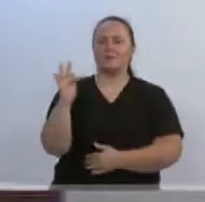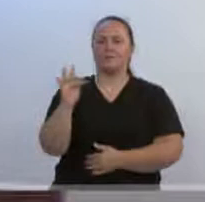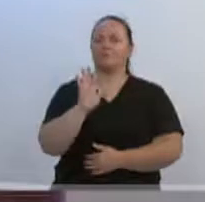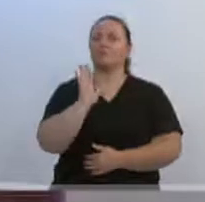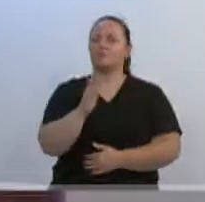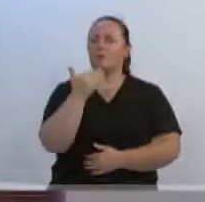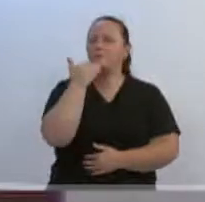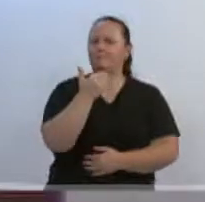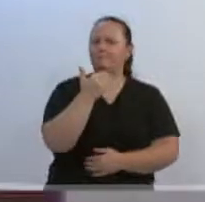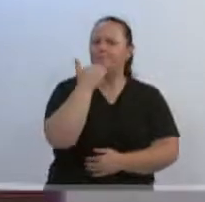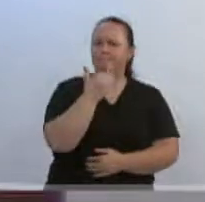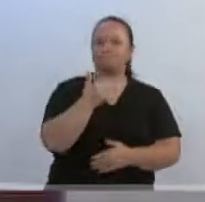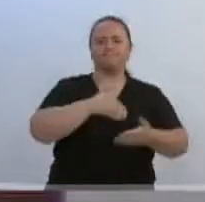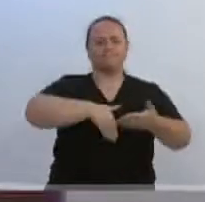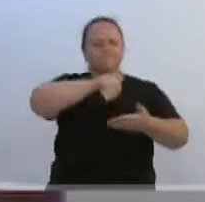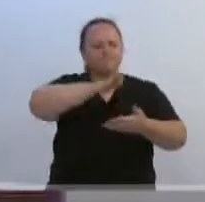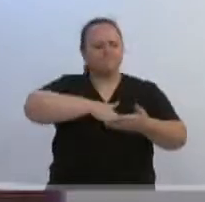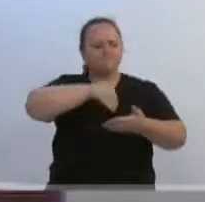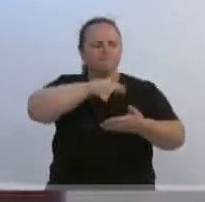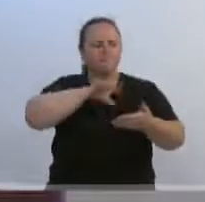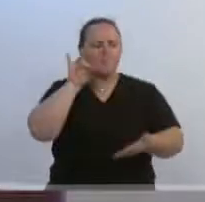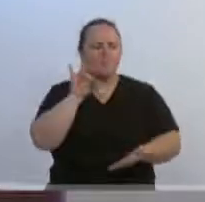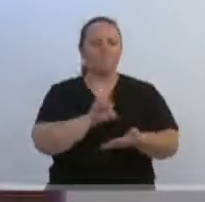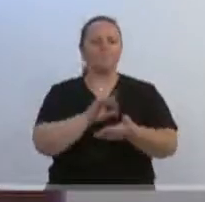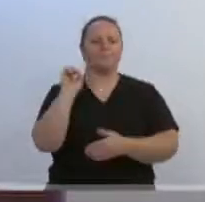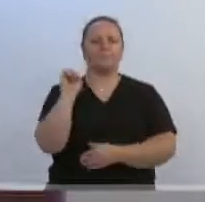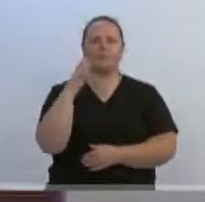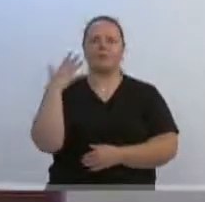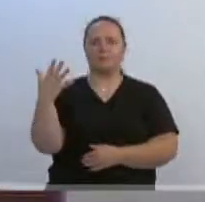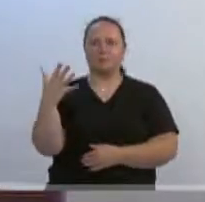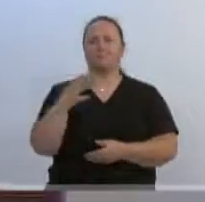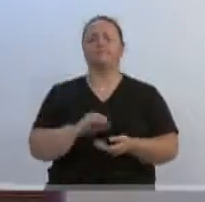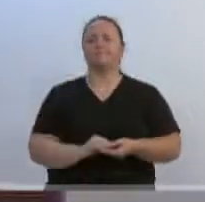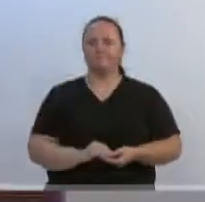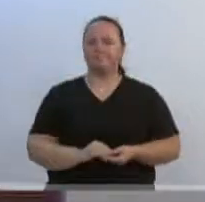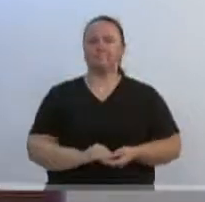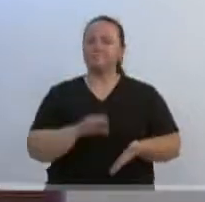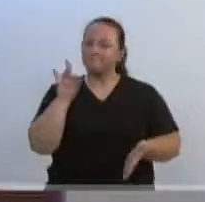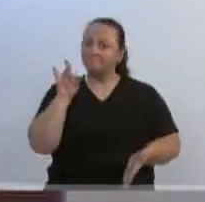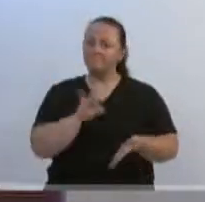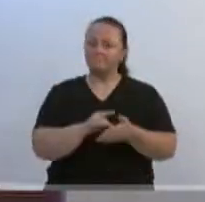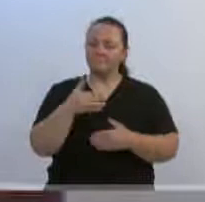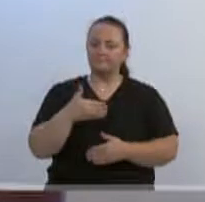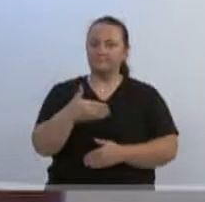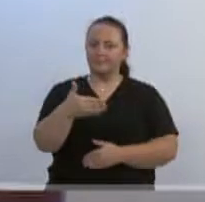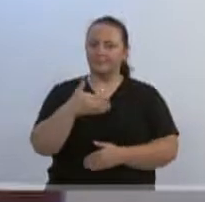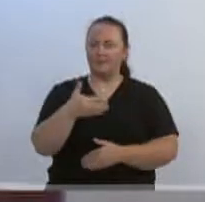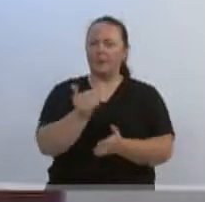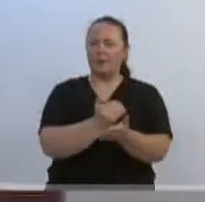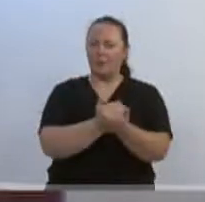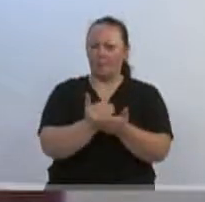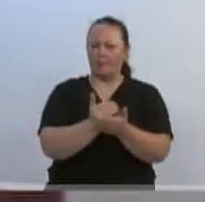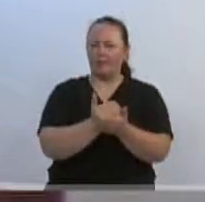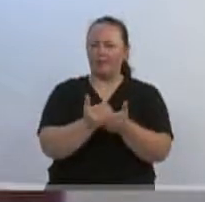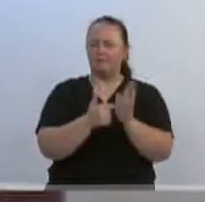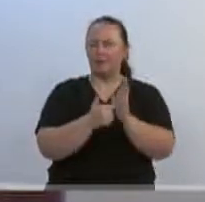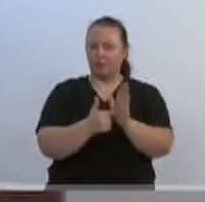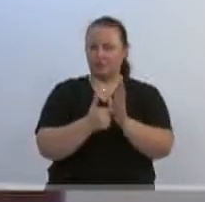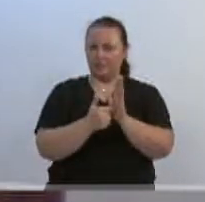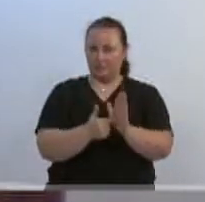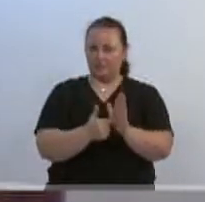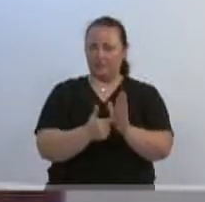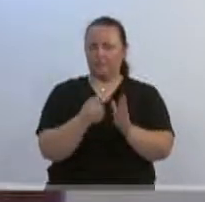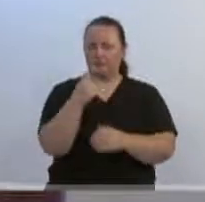para que esta pintura possa acontecer uma indicação que aconteceu logo no início do ano 18 para